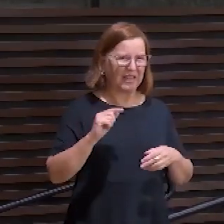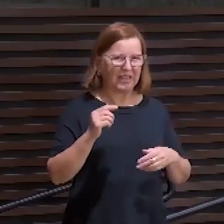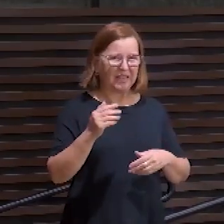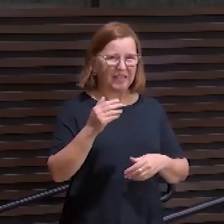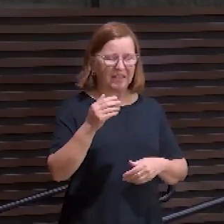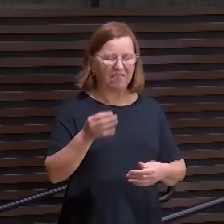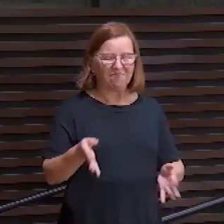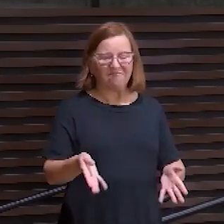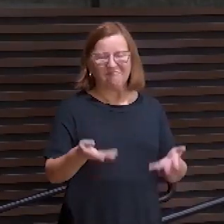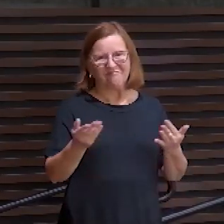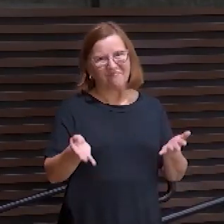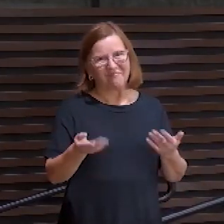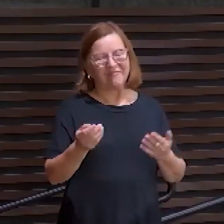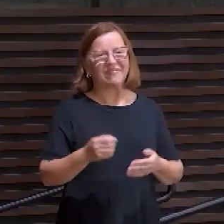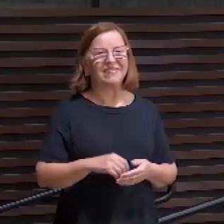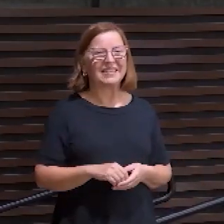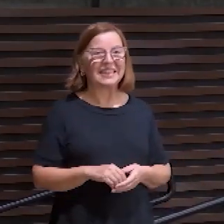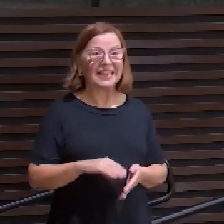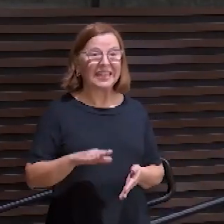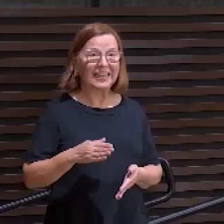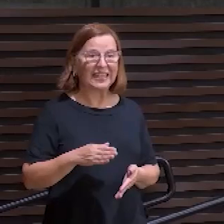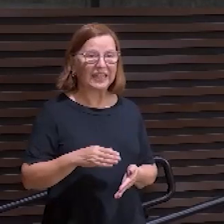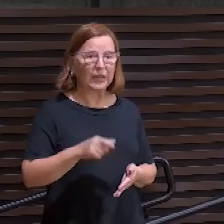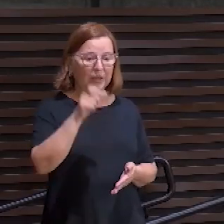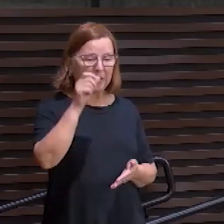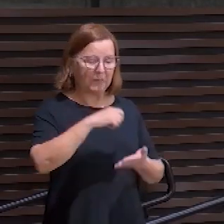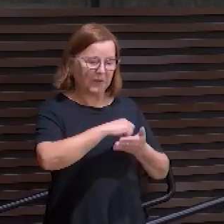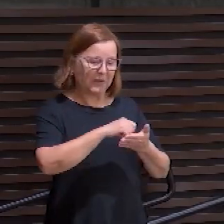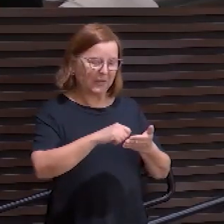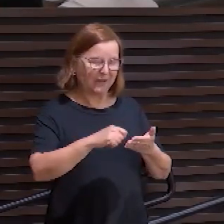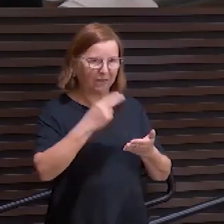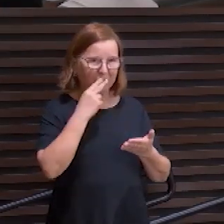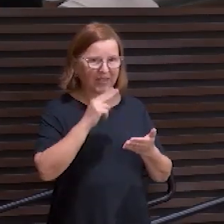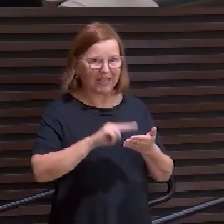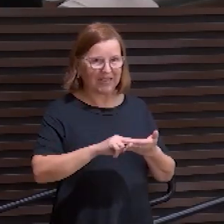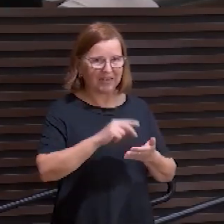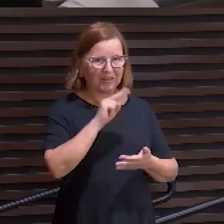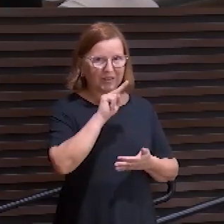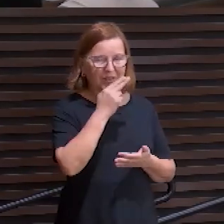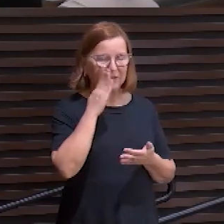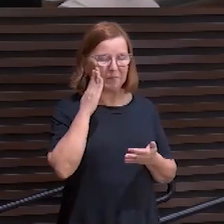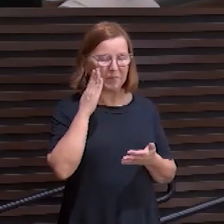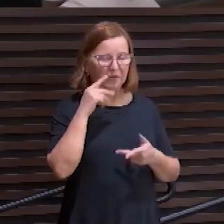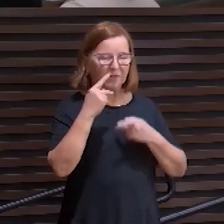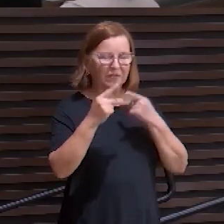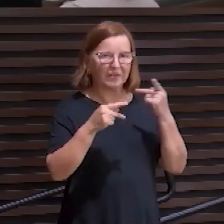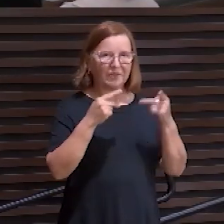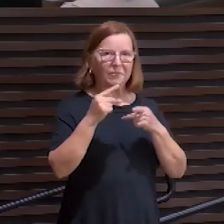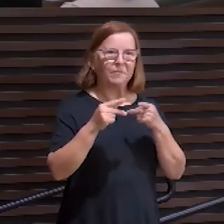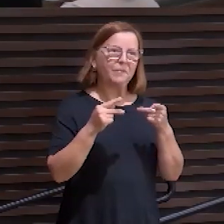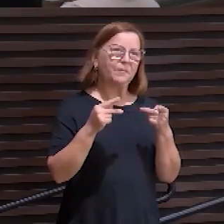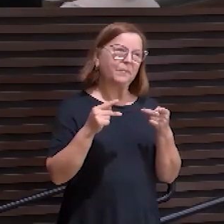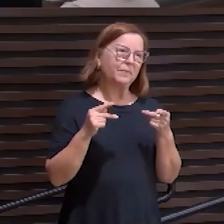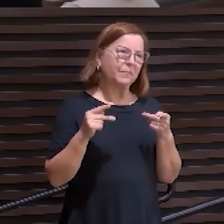edificam. Então, o escritor estava aqui dizendo...